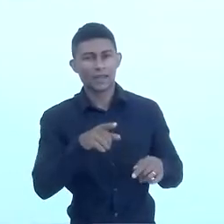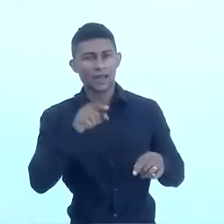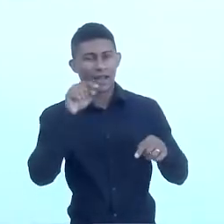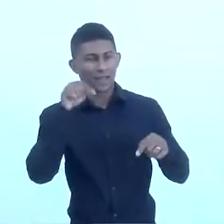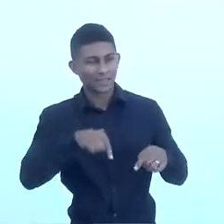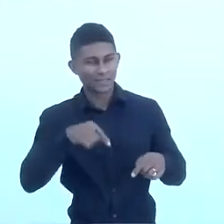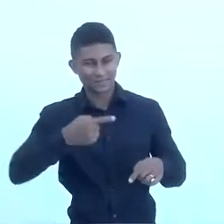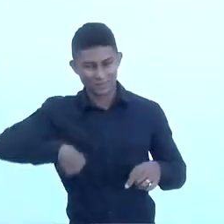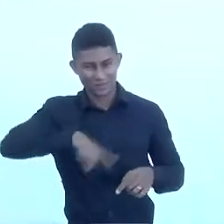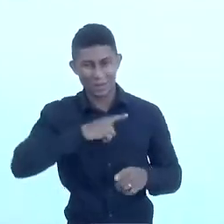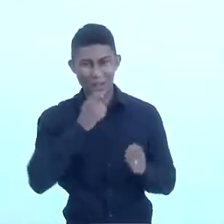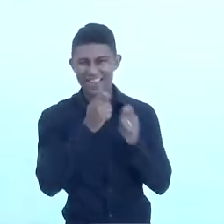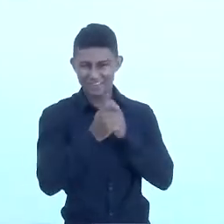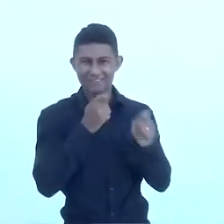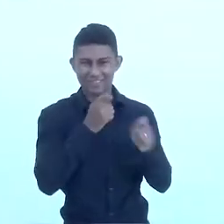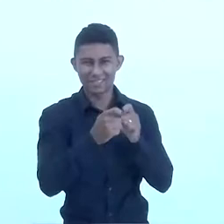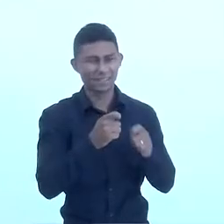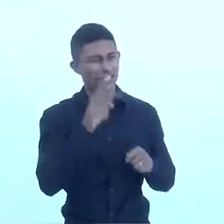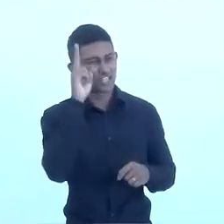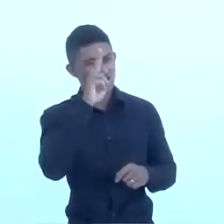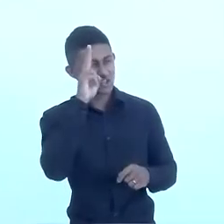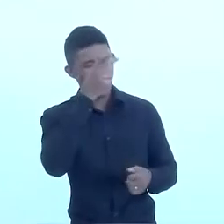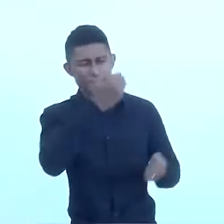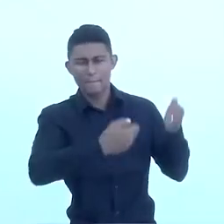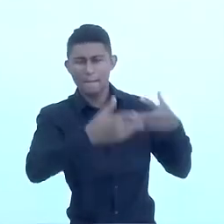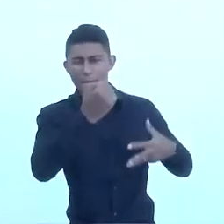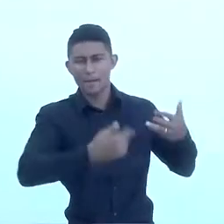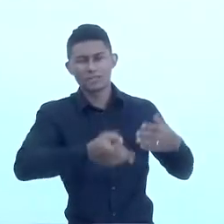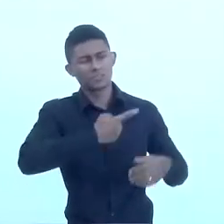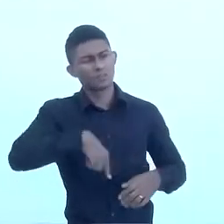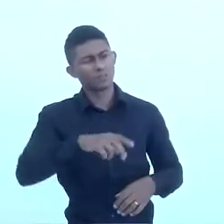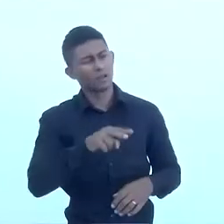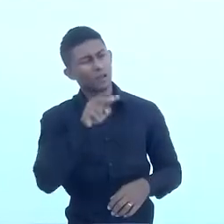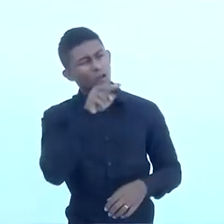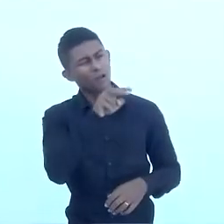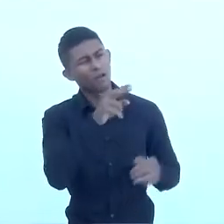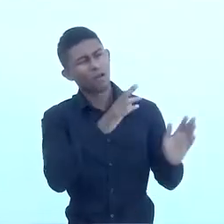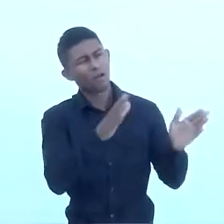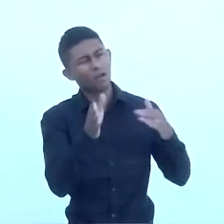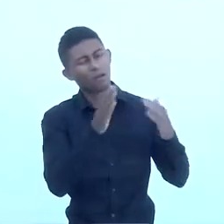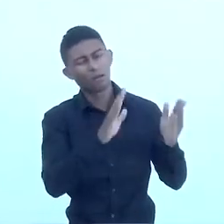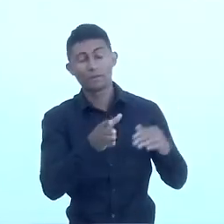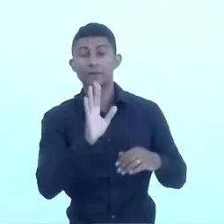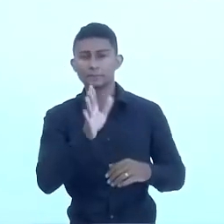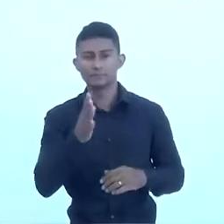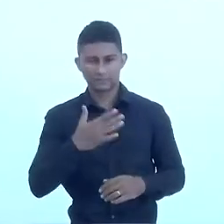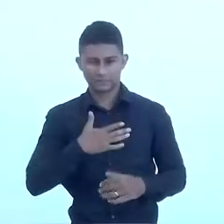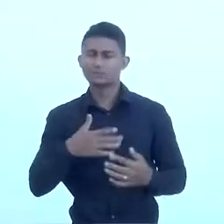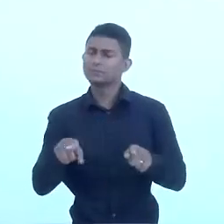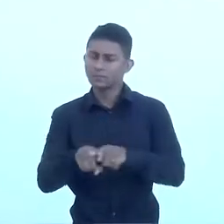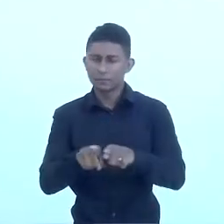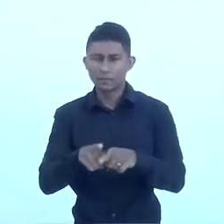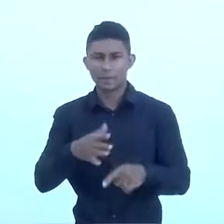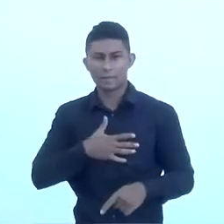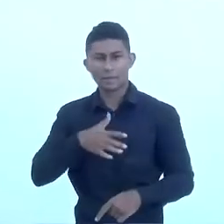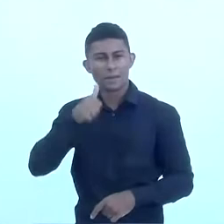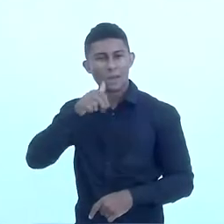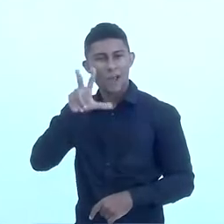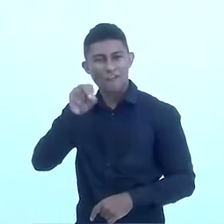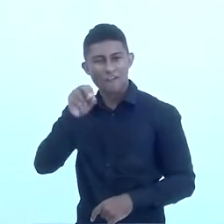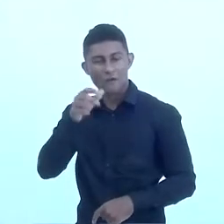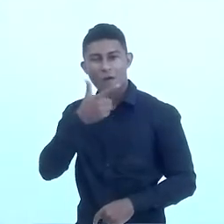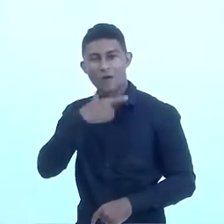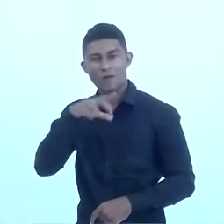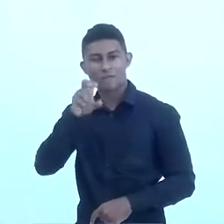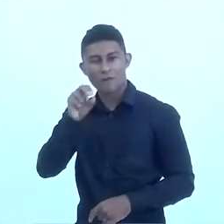aqui, apresentador, quando a gente escuta as histórias, tanta coisa a gente vê e se dá conta da nossa história. Eu também fui criada pela minha avó e pelo meu